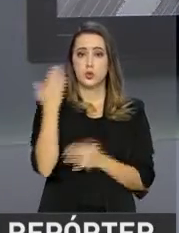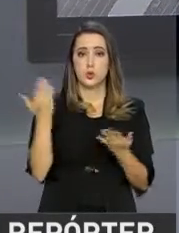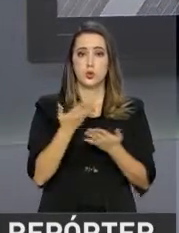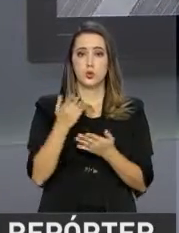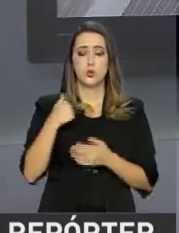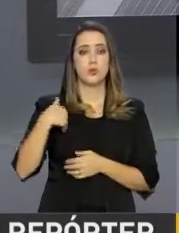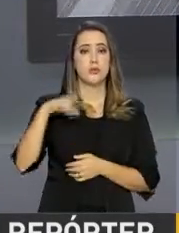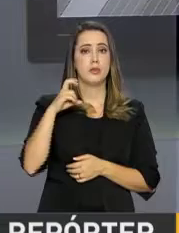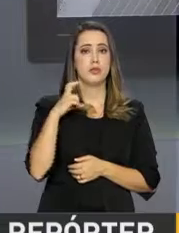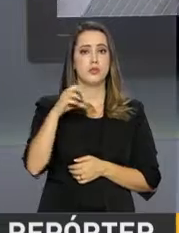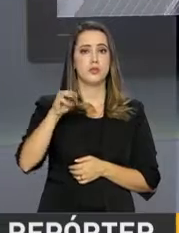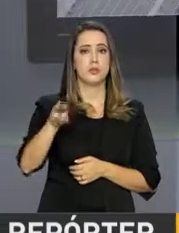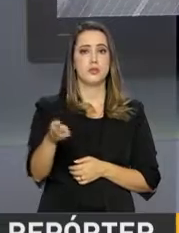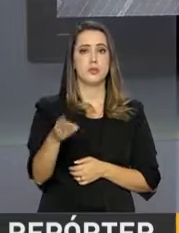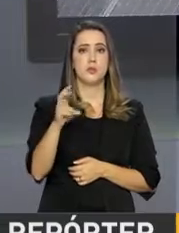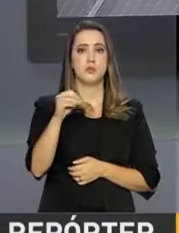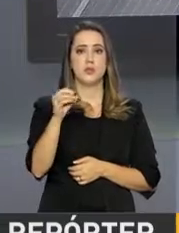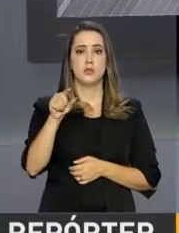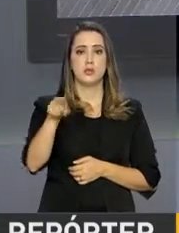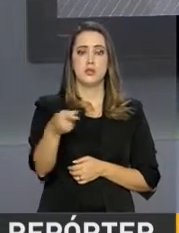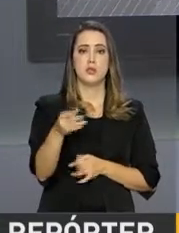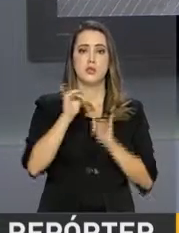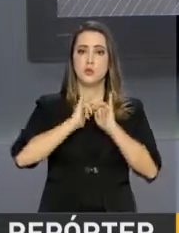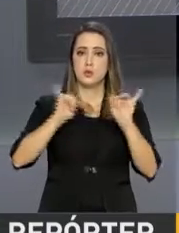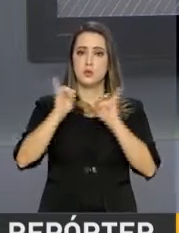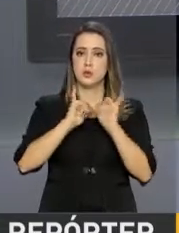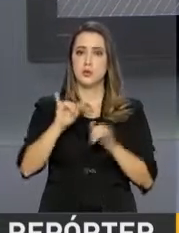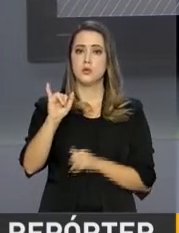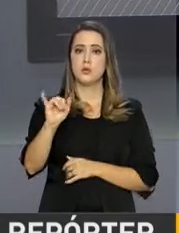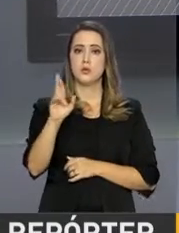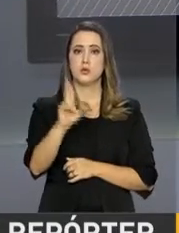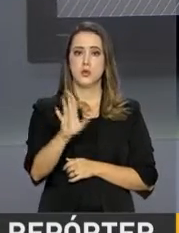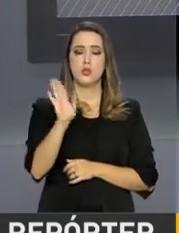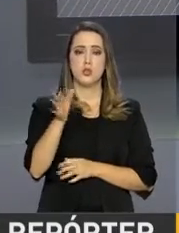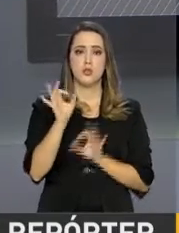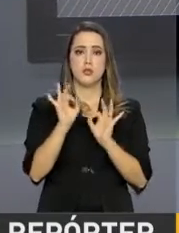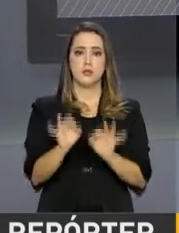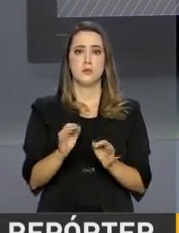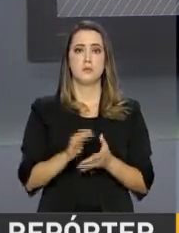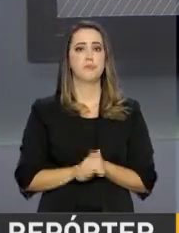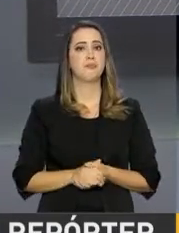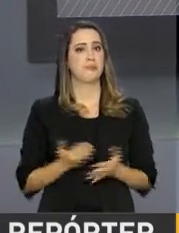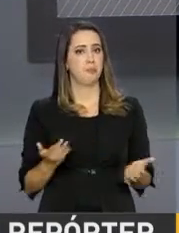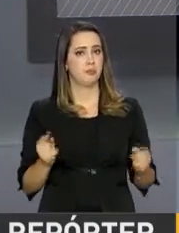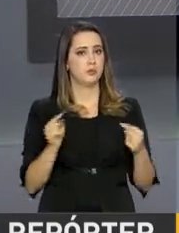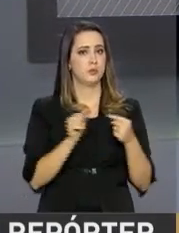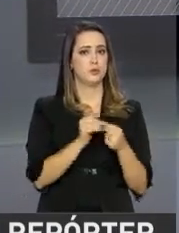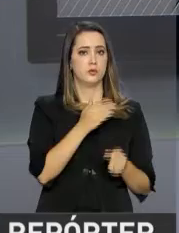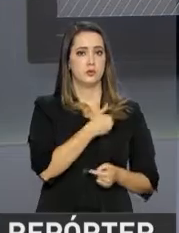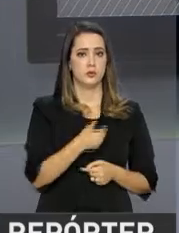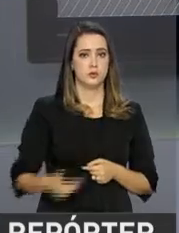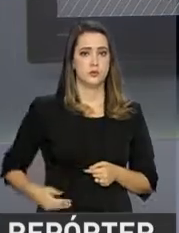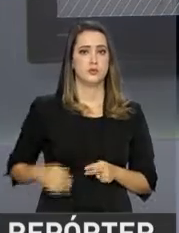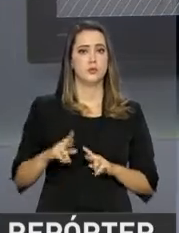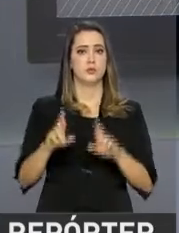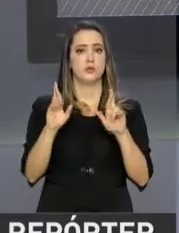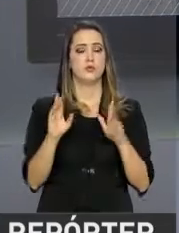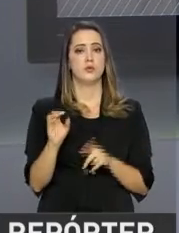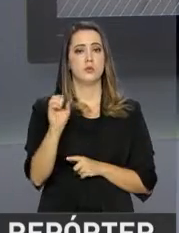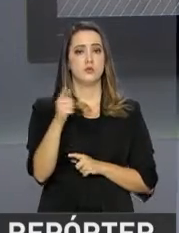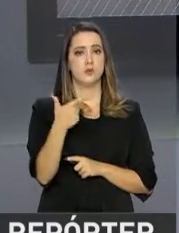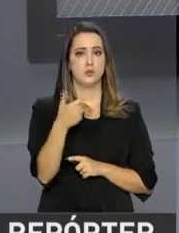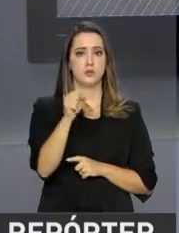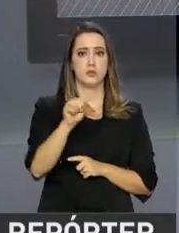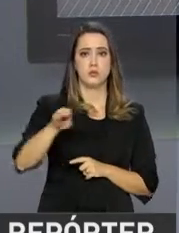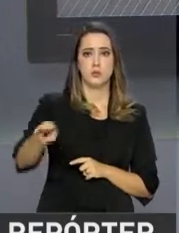mais de 5 milhões e 500 mil declarações do imposto de renda já haviam sido entregues de acordo com o governo a expectativa é de